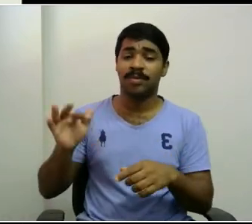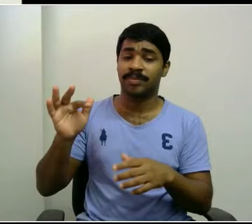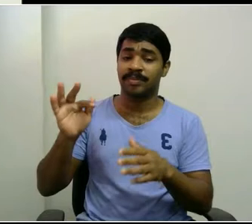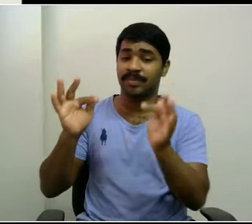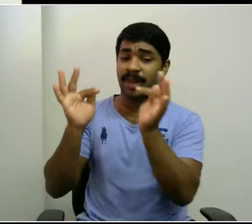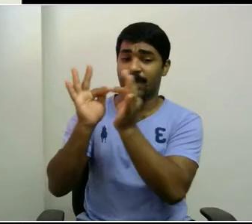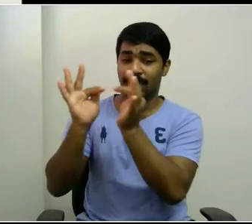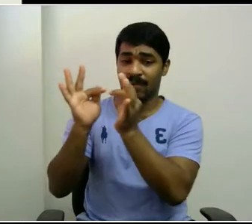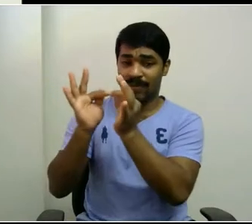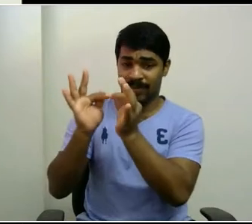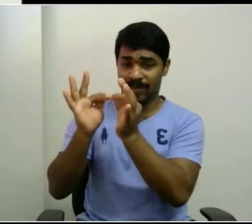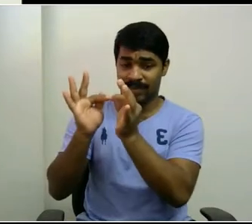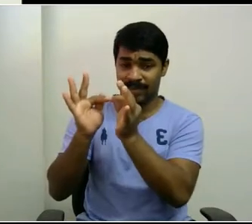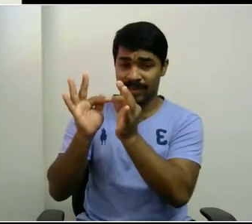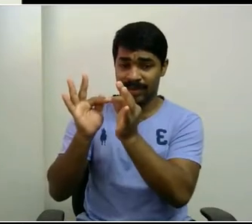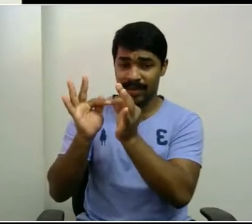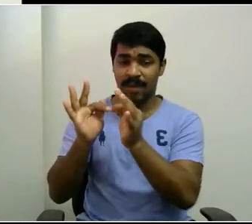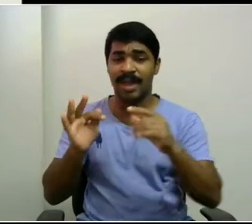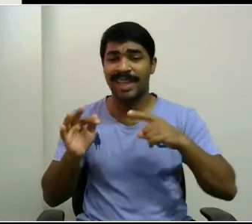seguintes desigualdades.